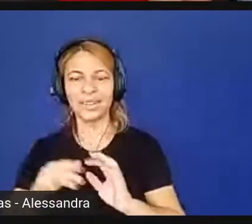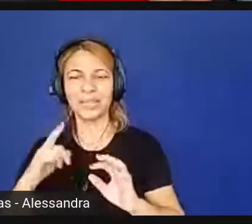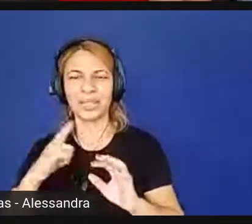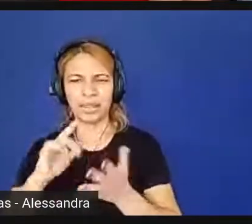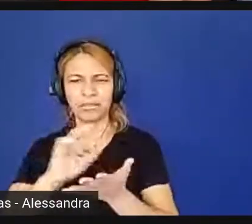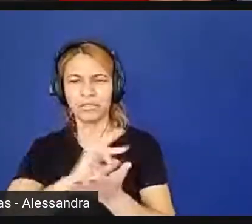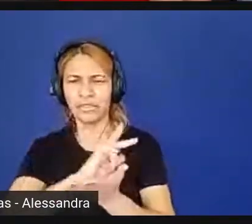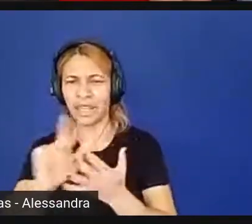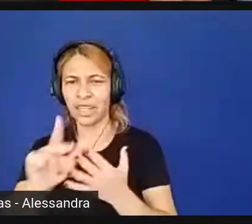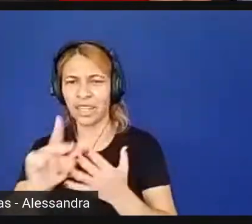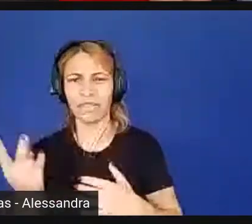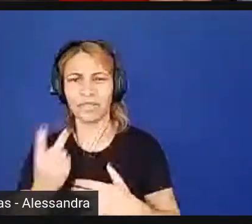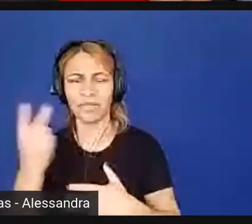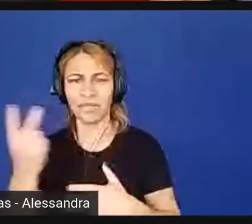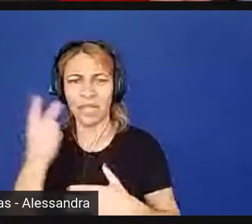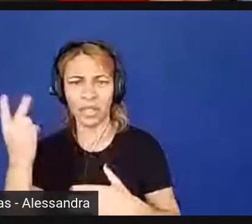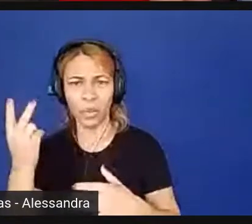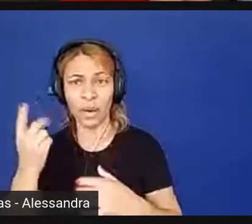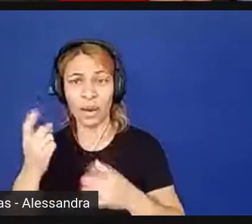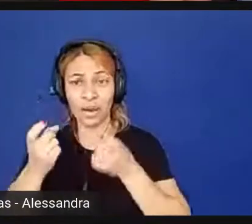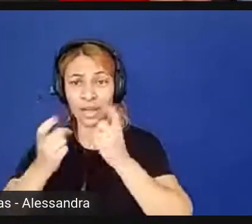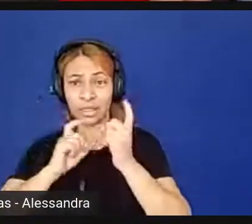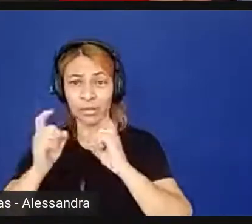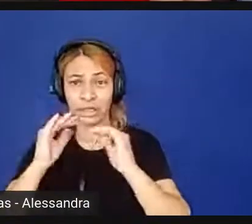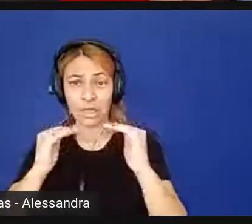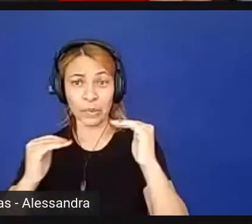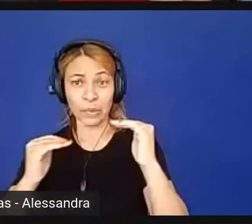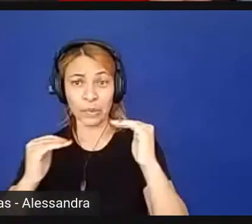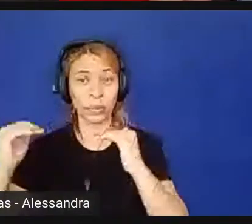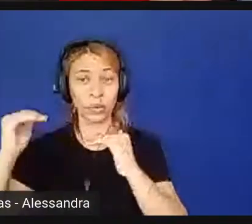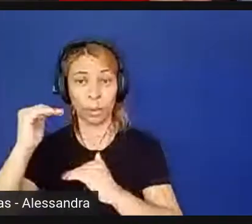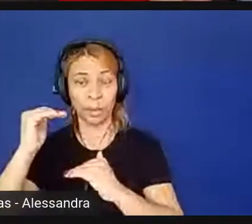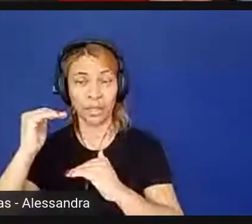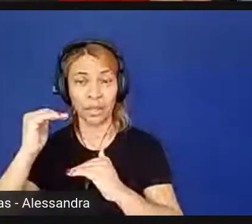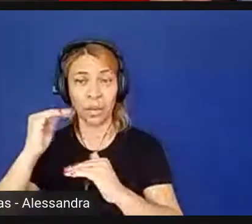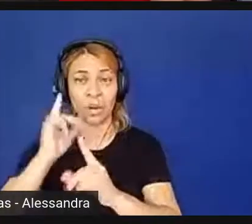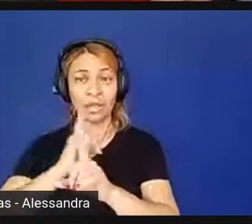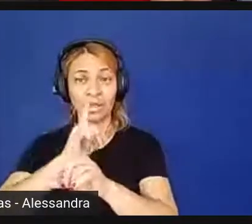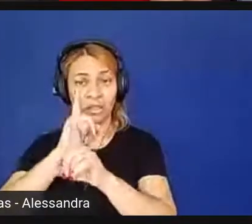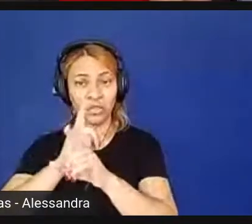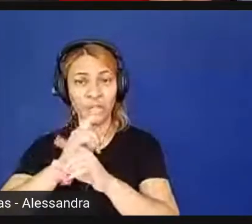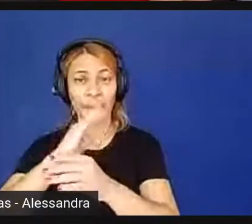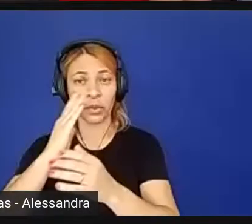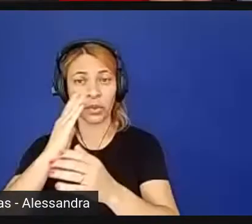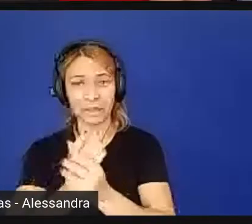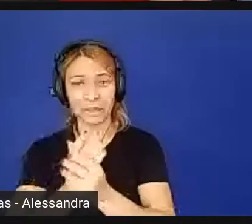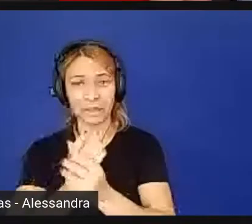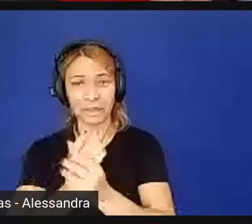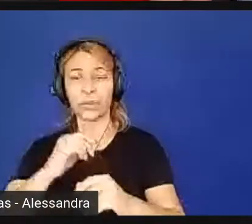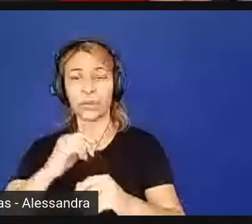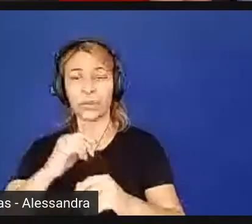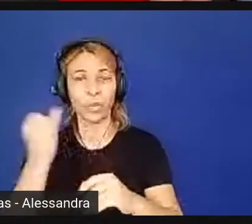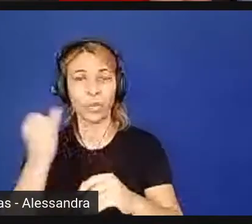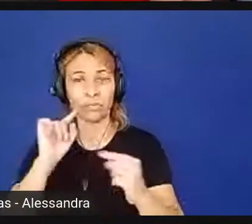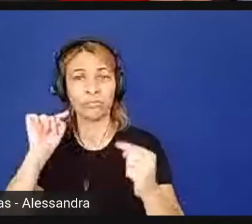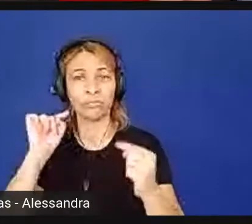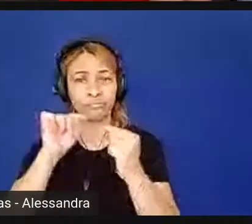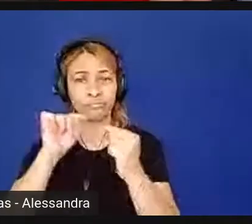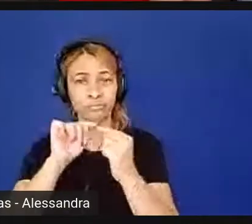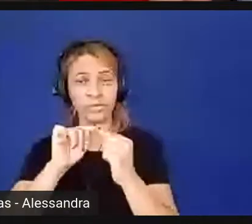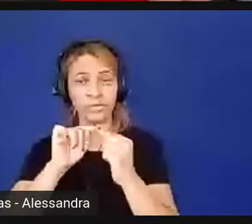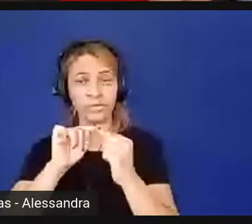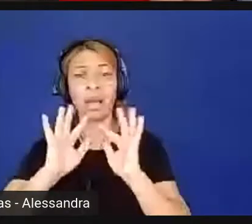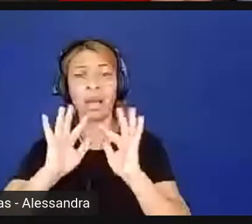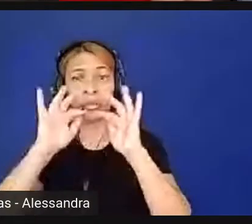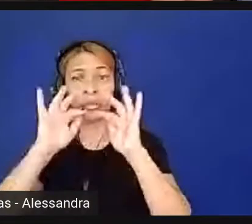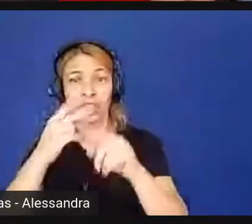valores. A administração superior identifica processos e indicadores para efetivar esses objetivos, e no final desses 2 anos a gente tem que